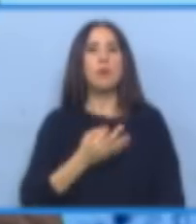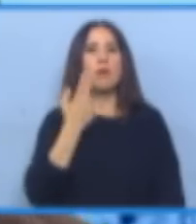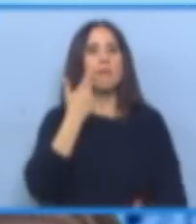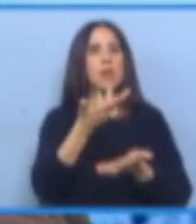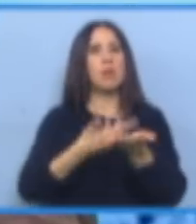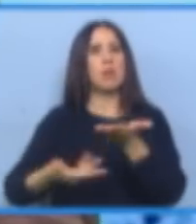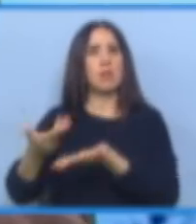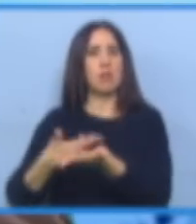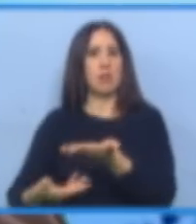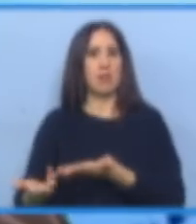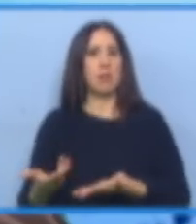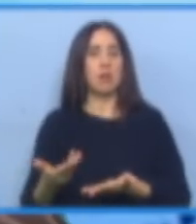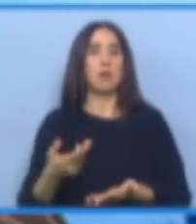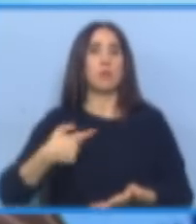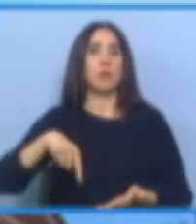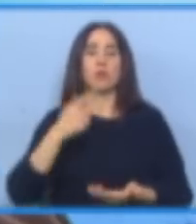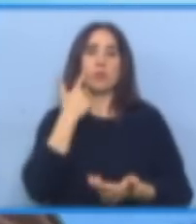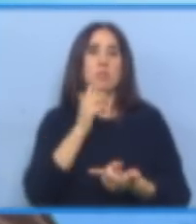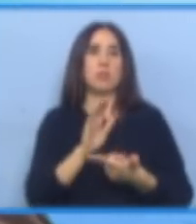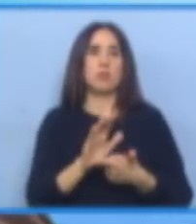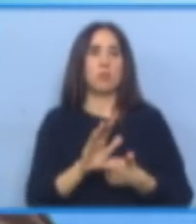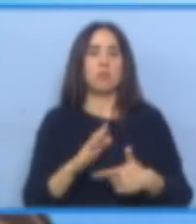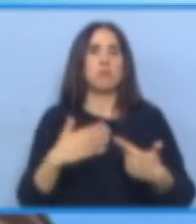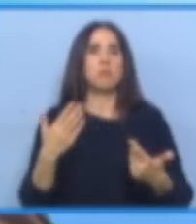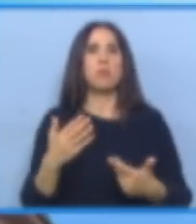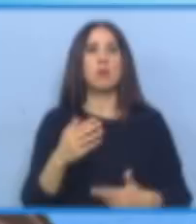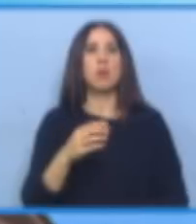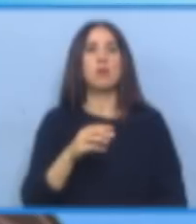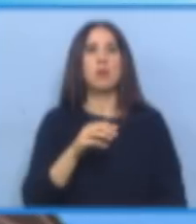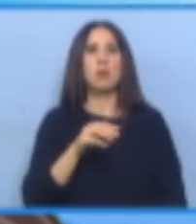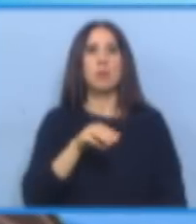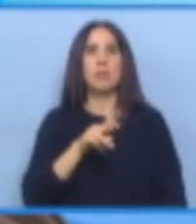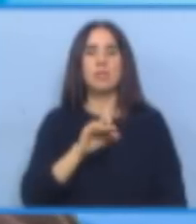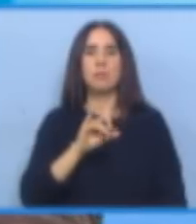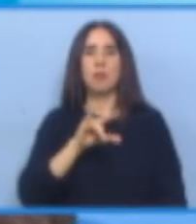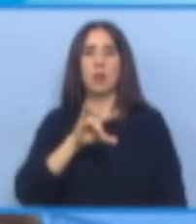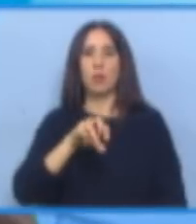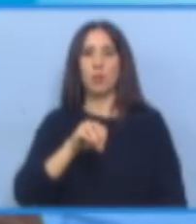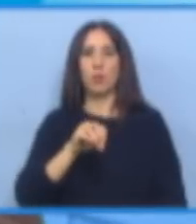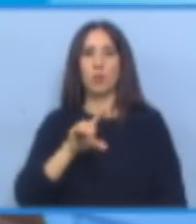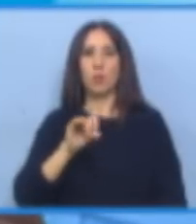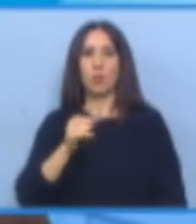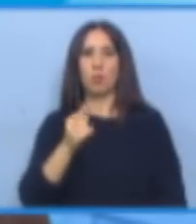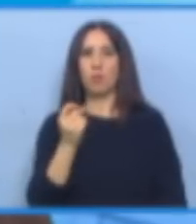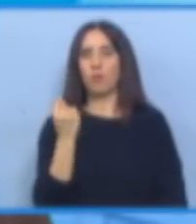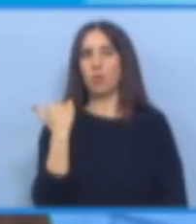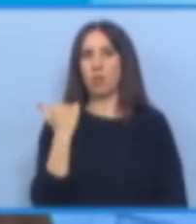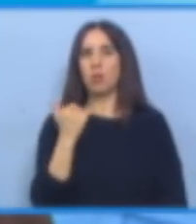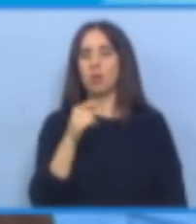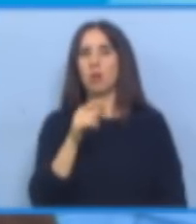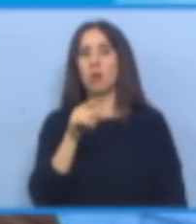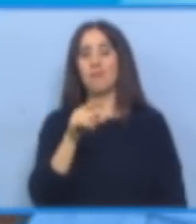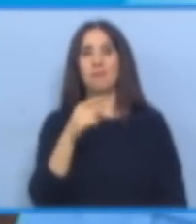outros, quer dizer. Nós temos exemplo, sei lá, o São Maximiliano Kolbe, lembrei-me agora, não é? Na Segunda Guerra